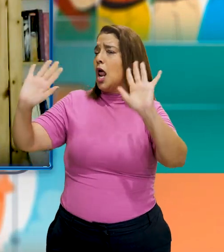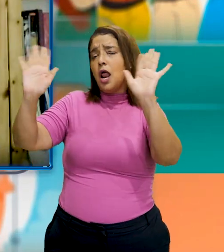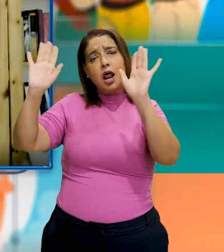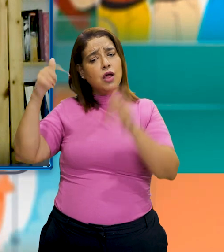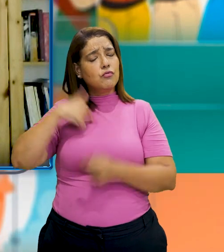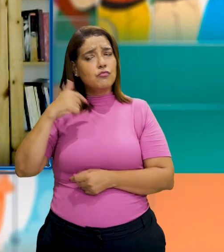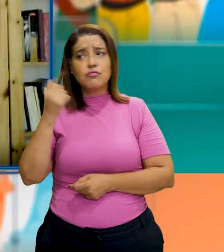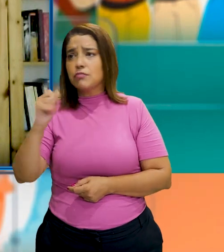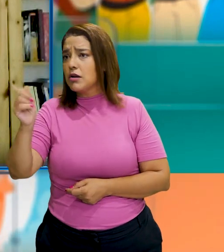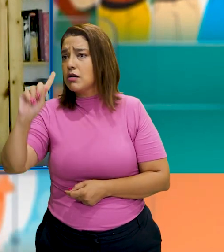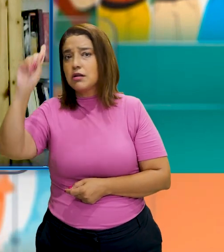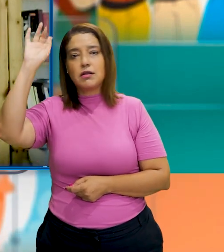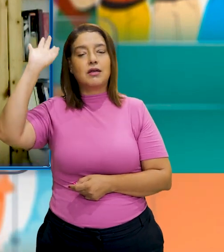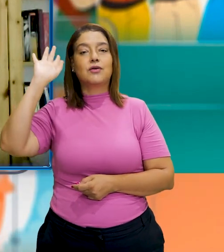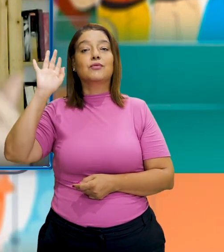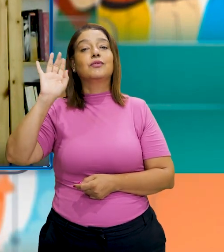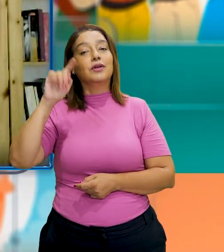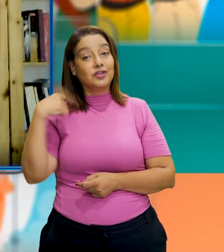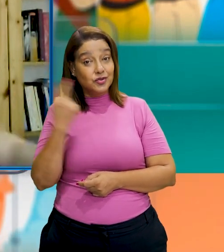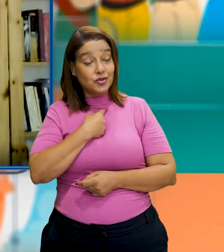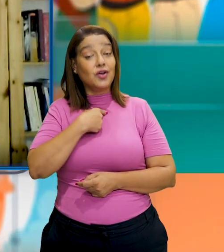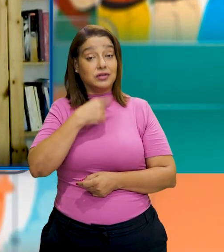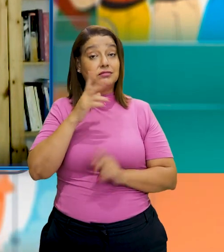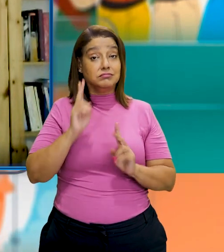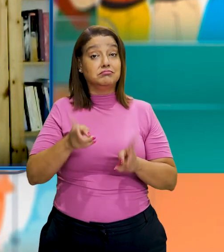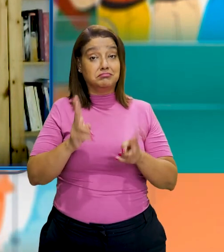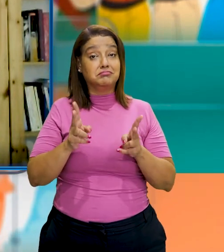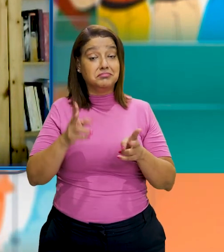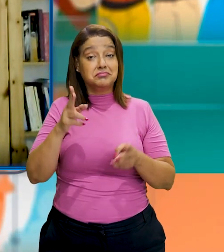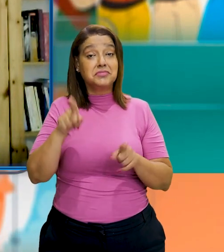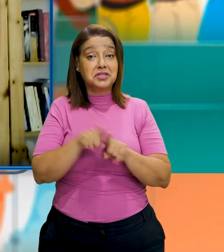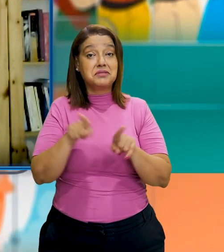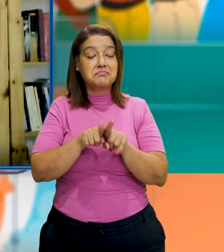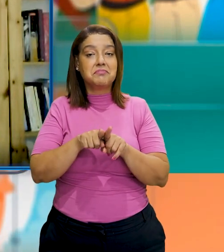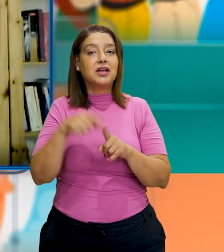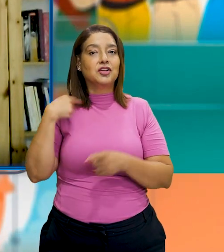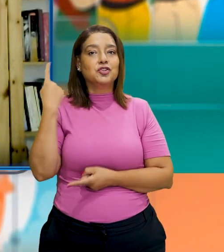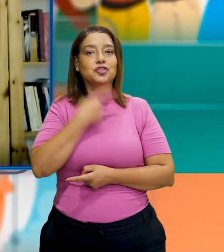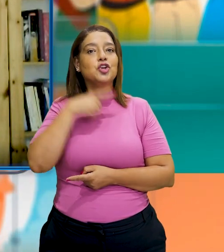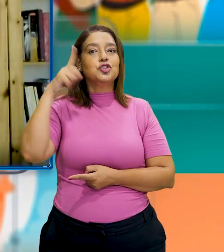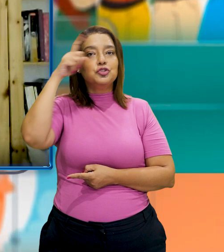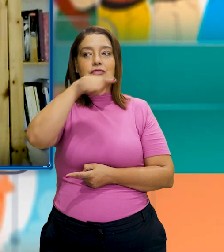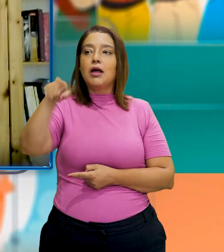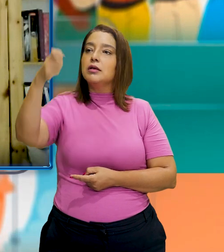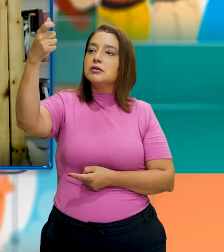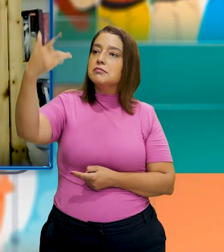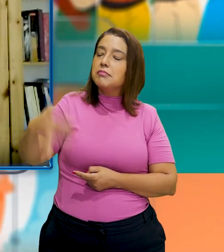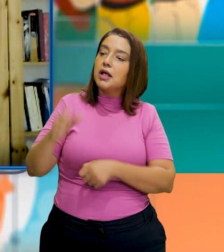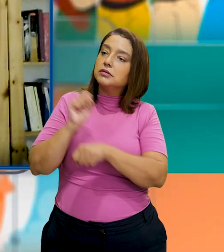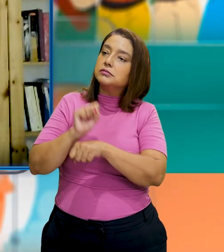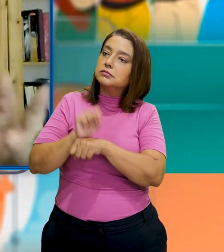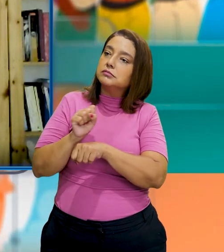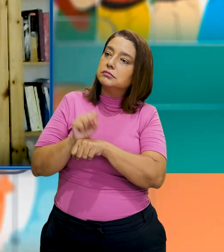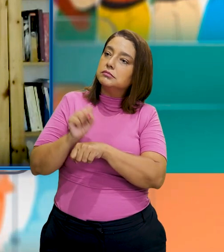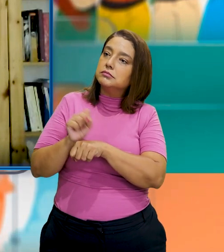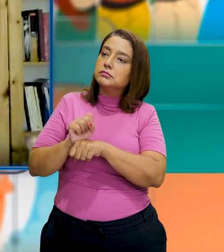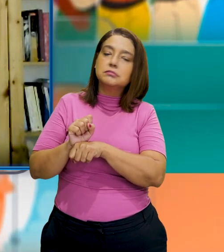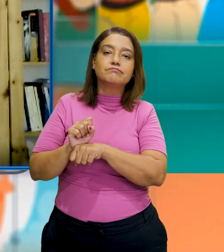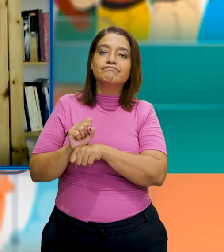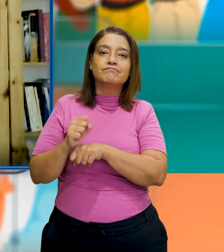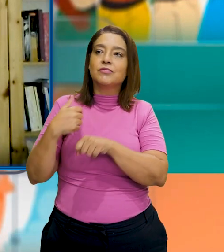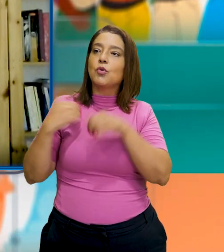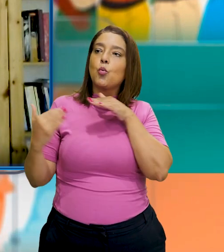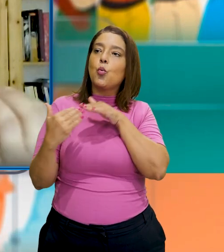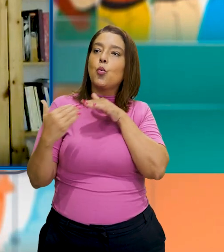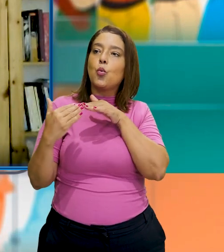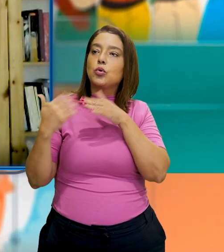fala, ele fala, não, não foi assim. E nós, adultos, também fazemos isso. A gente tem muita dificuldade em ouvir algo que a gente não